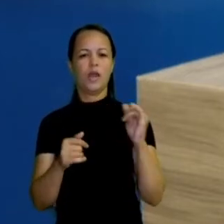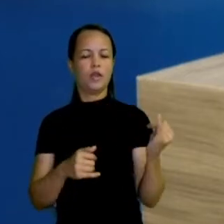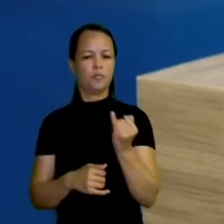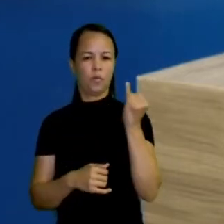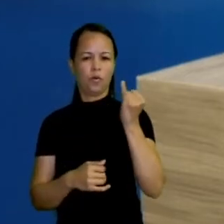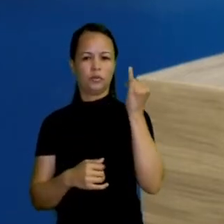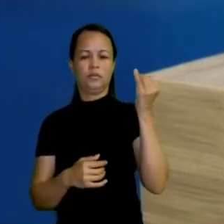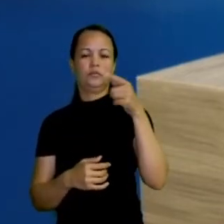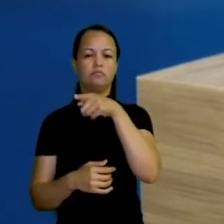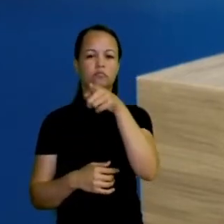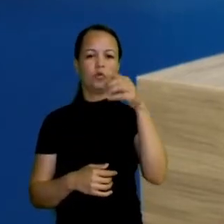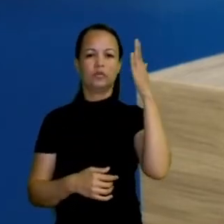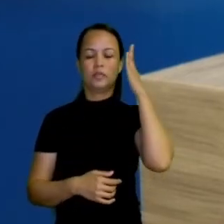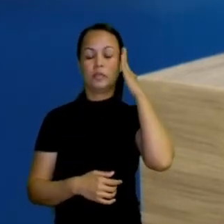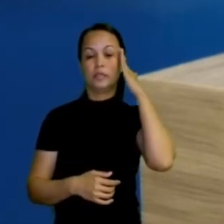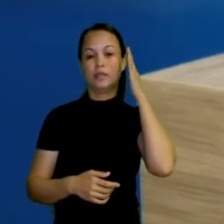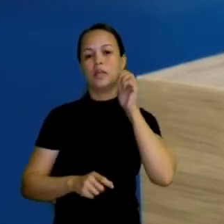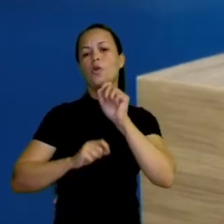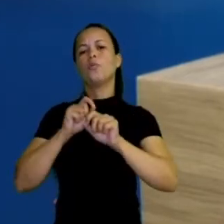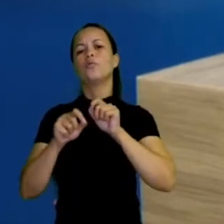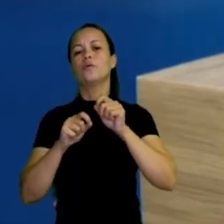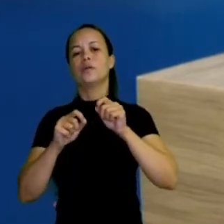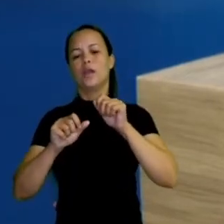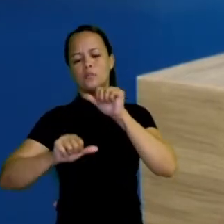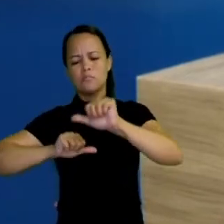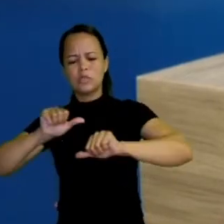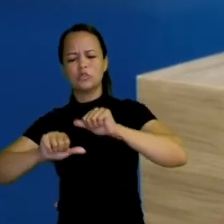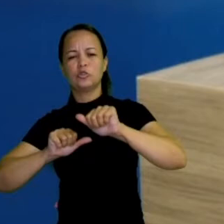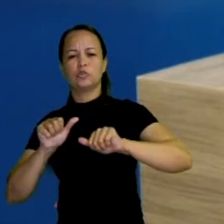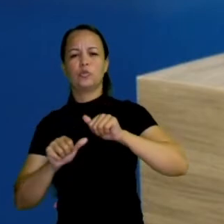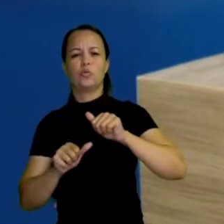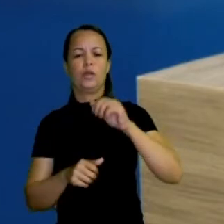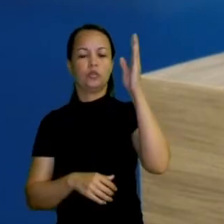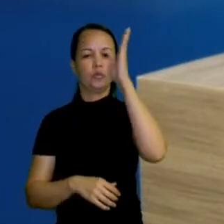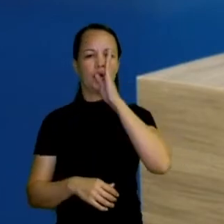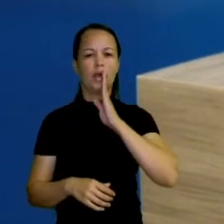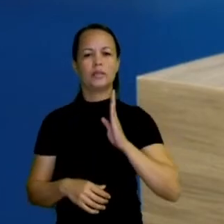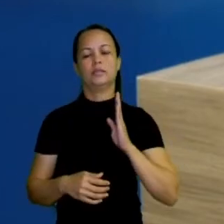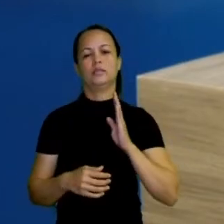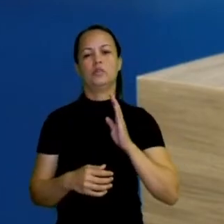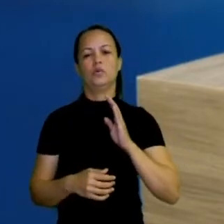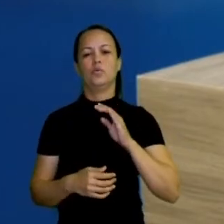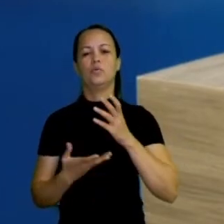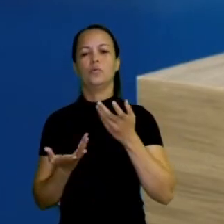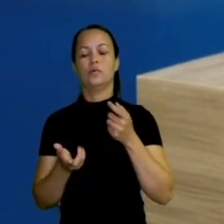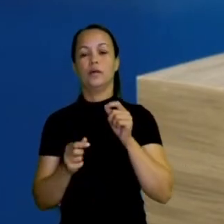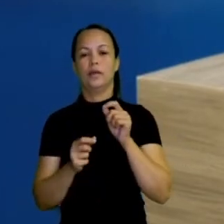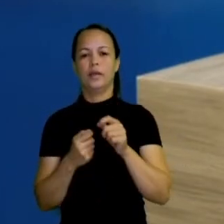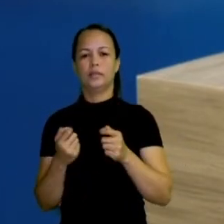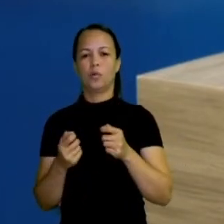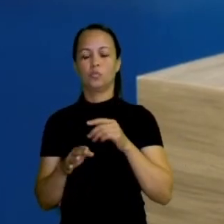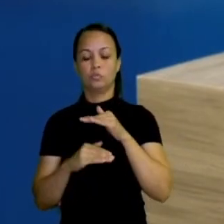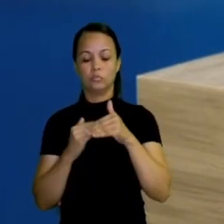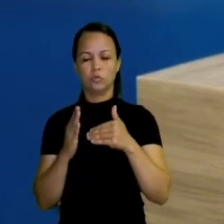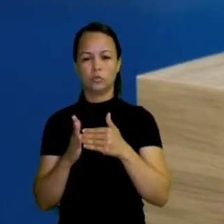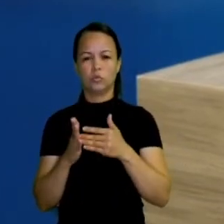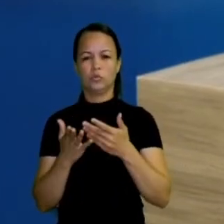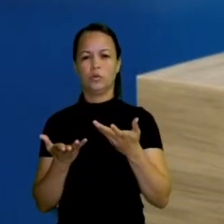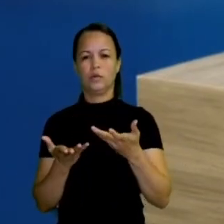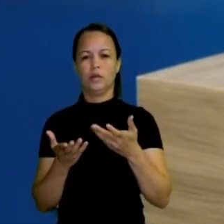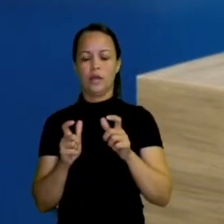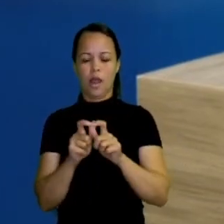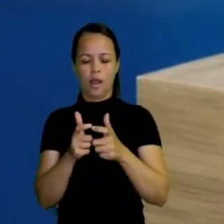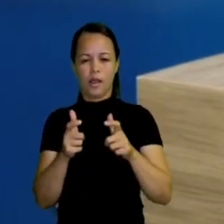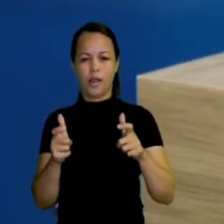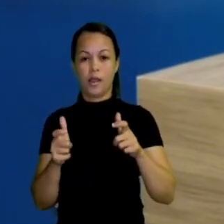o Brasil, ele teve uma mistura, né, uma miscigenação muito grande. Então, isso tudo acarretou nas